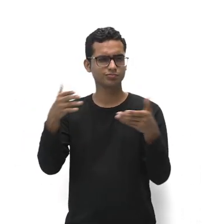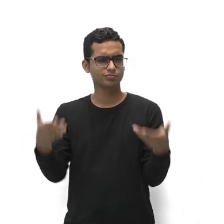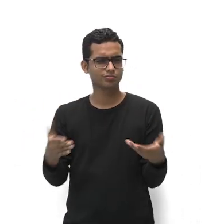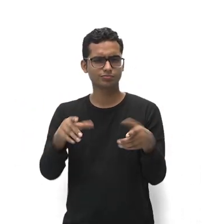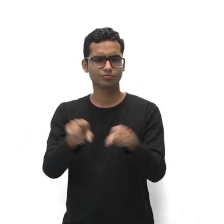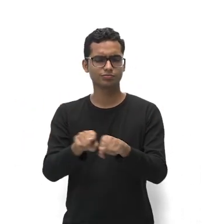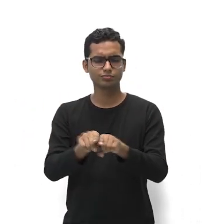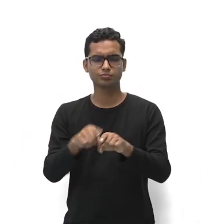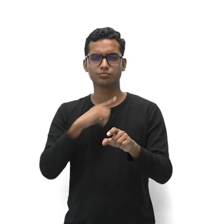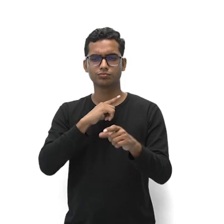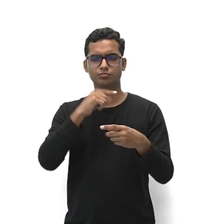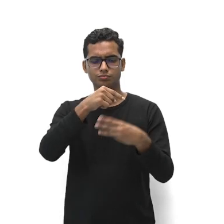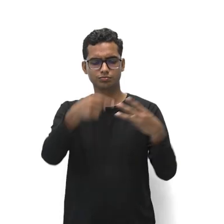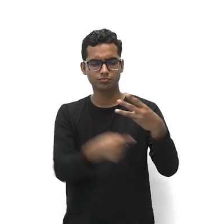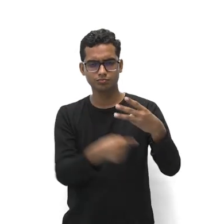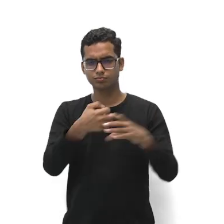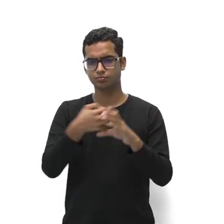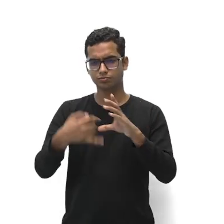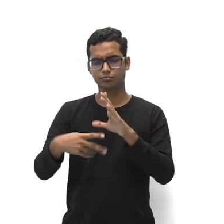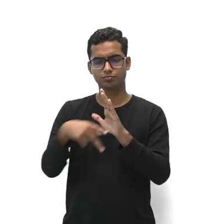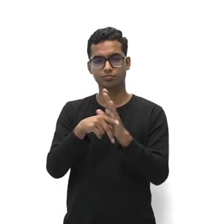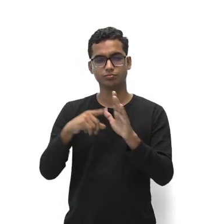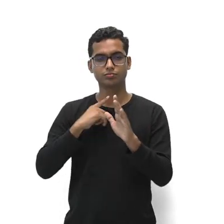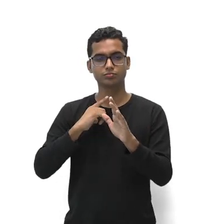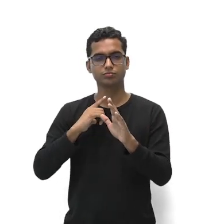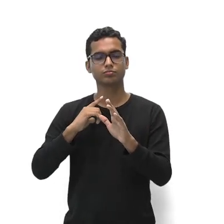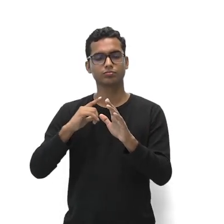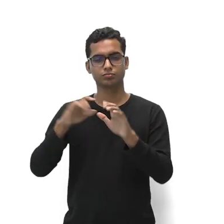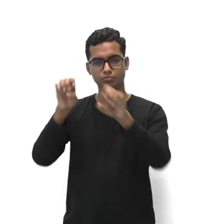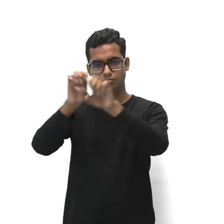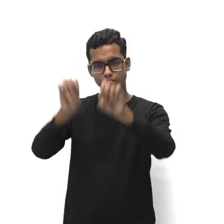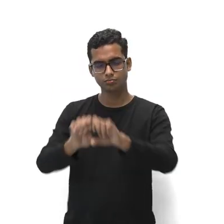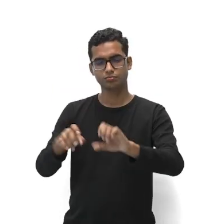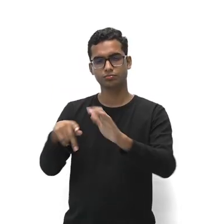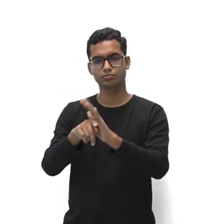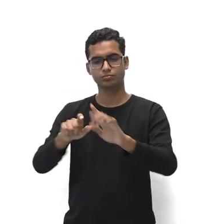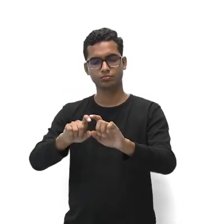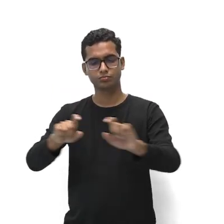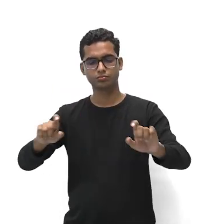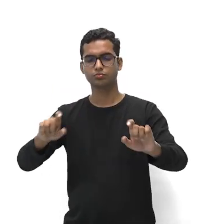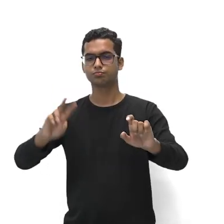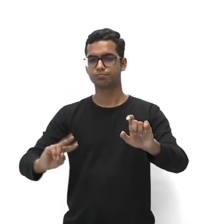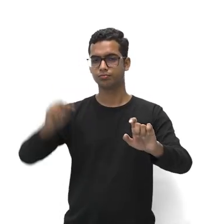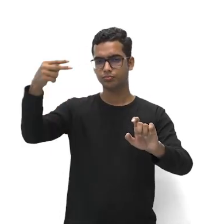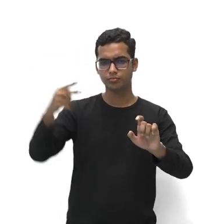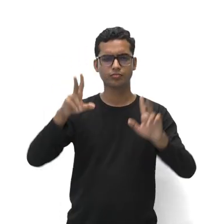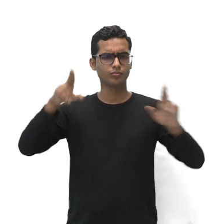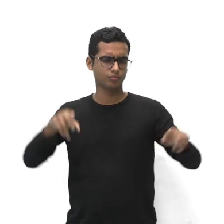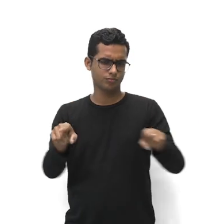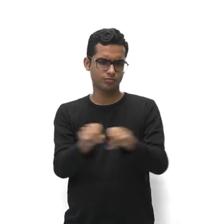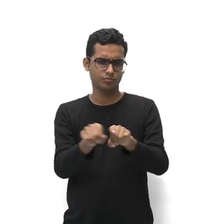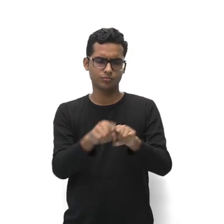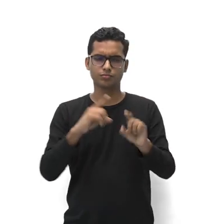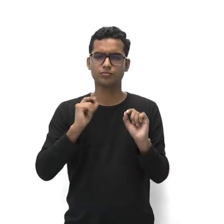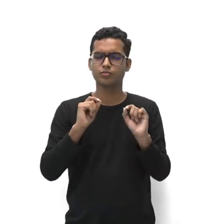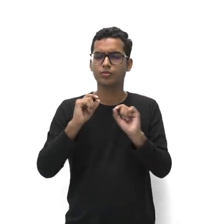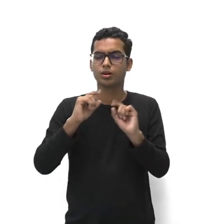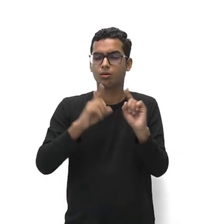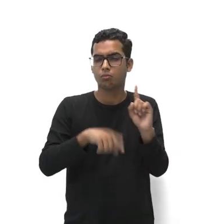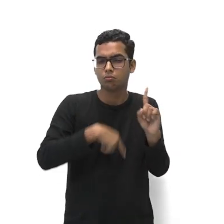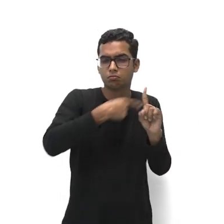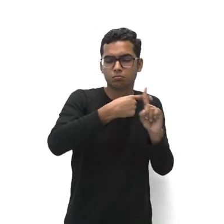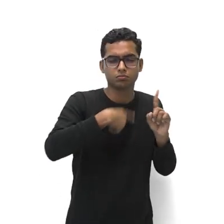que compõem a operação de potenciação. Assim como na adição, subtração,